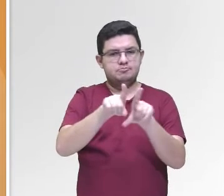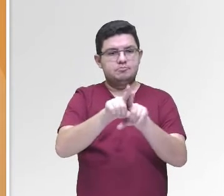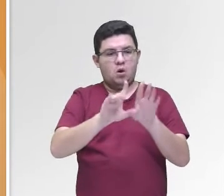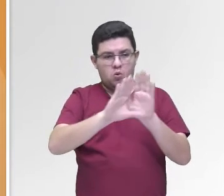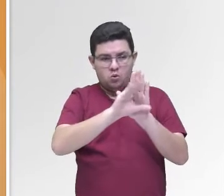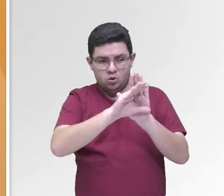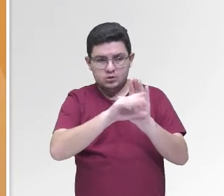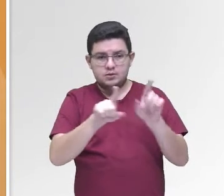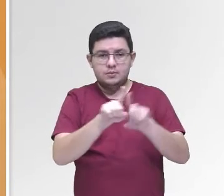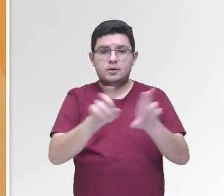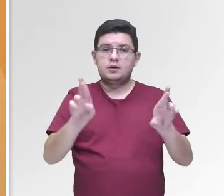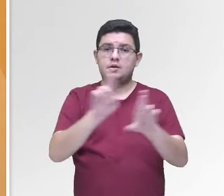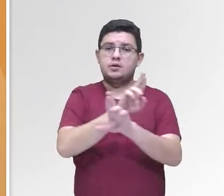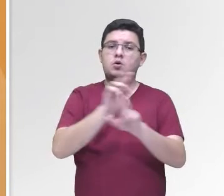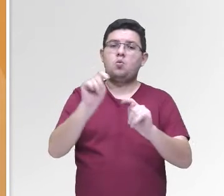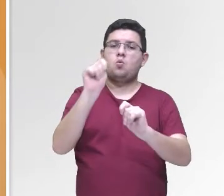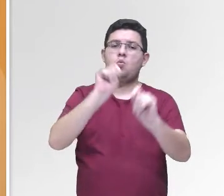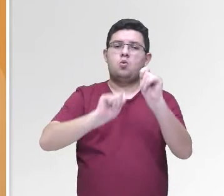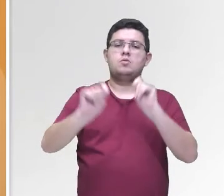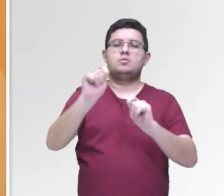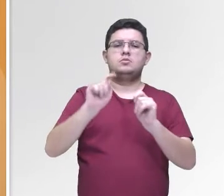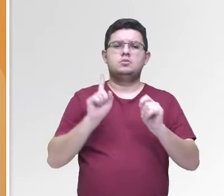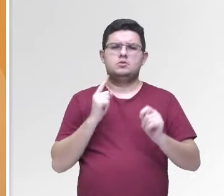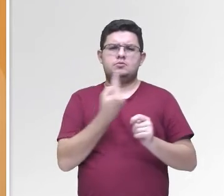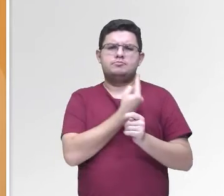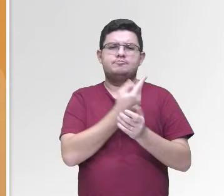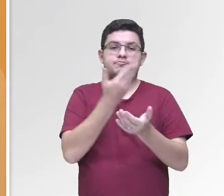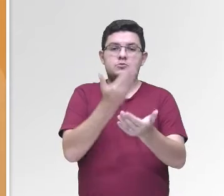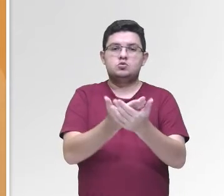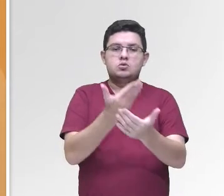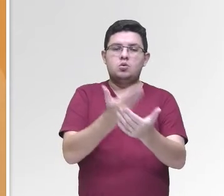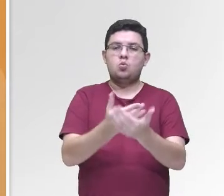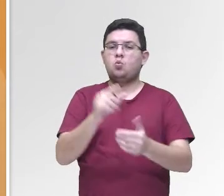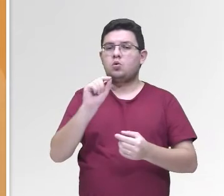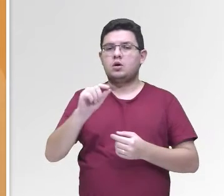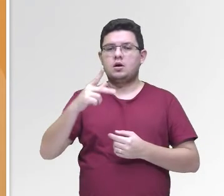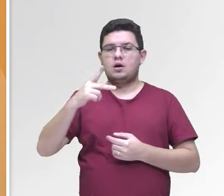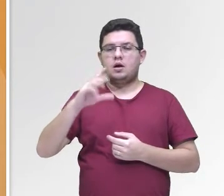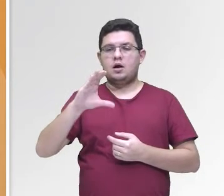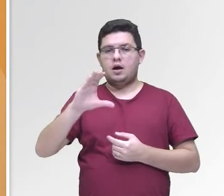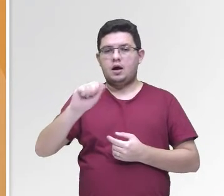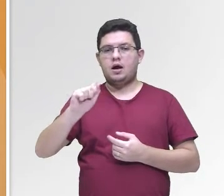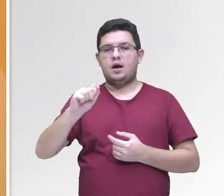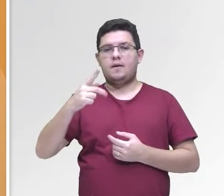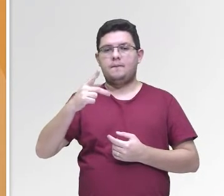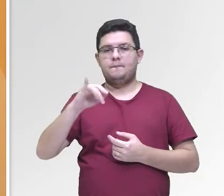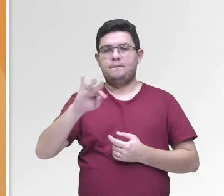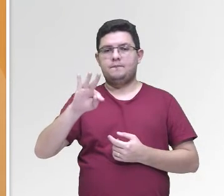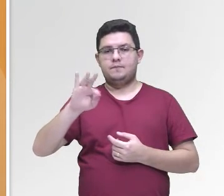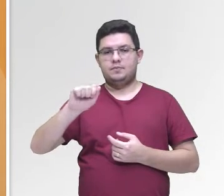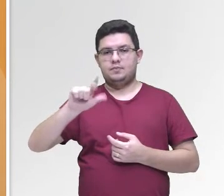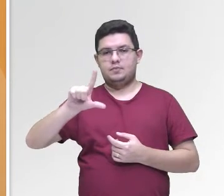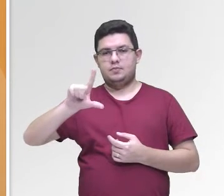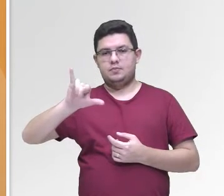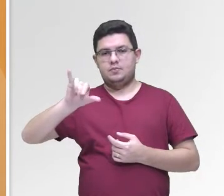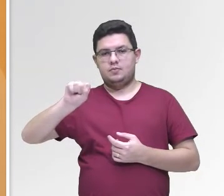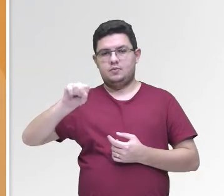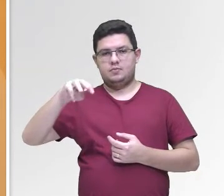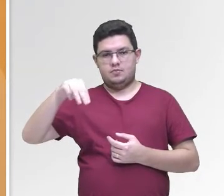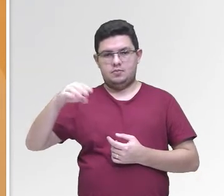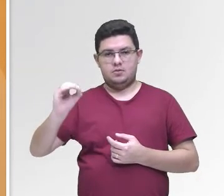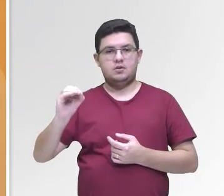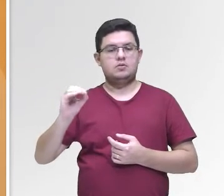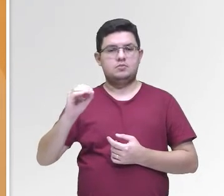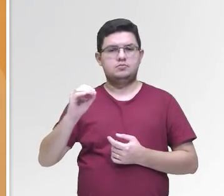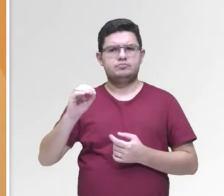falar sobre o capitalismo. E falando em capitalismo, olha só, chuva de dinheiro aqui,